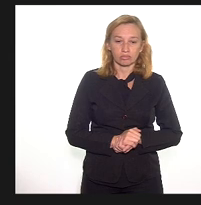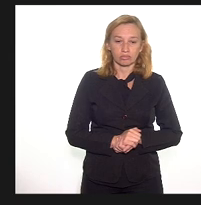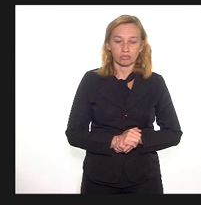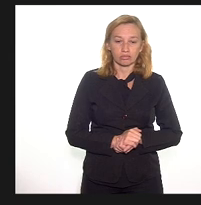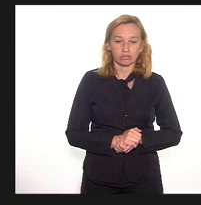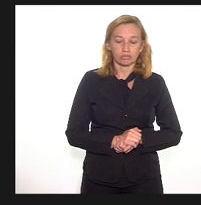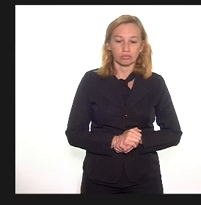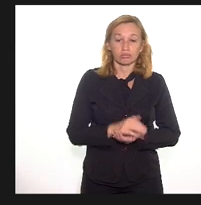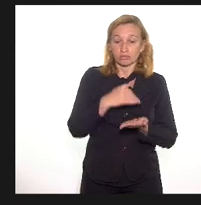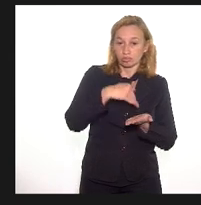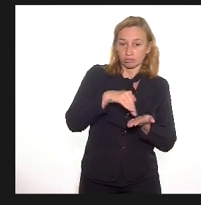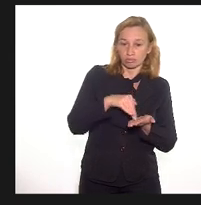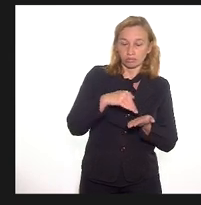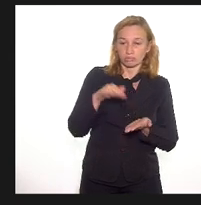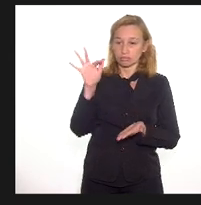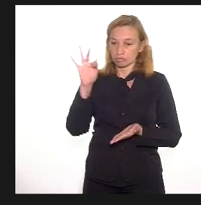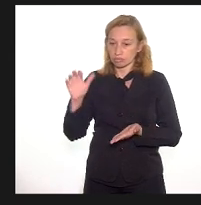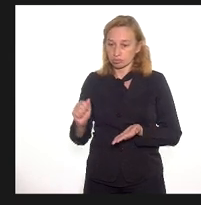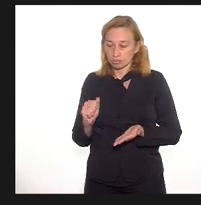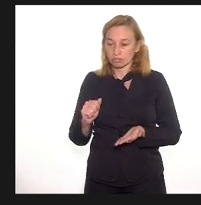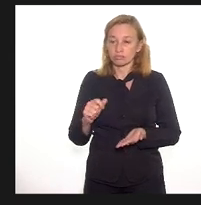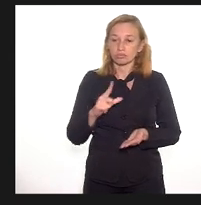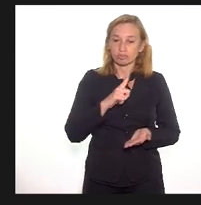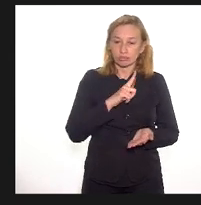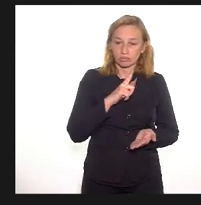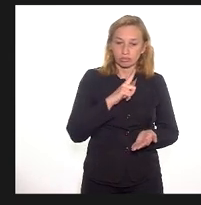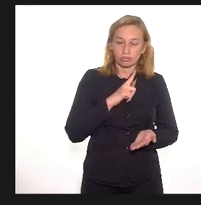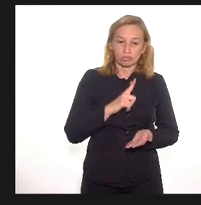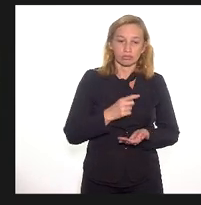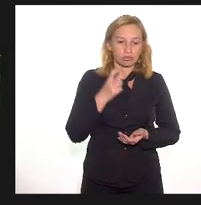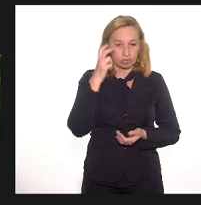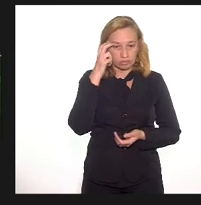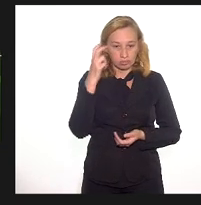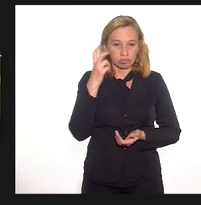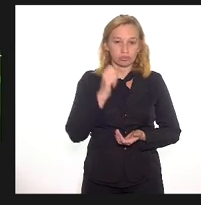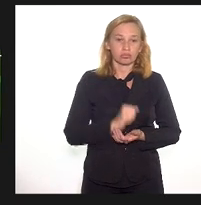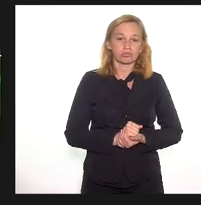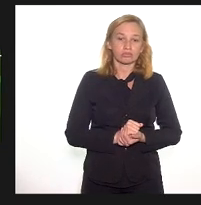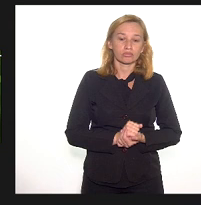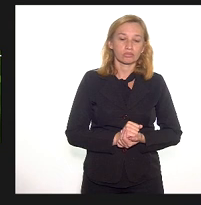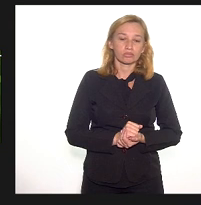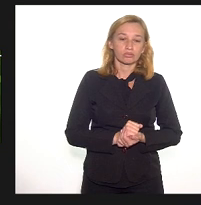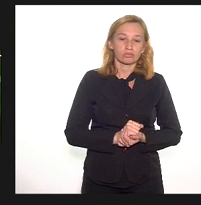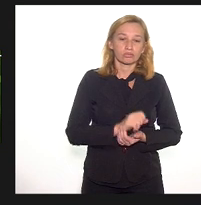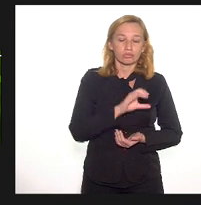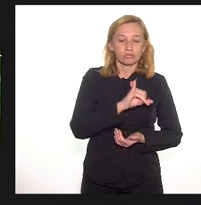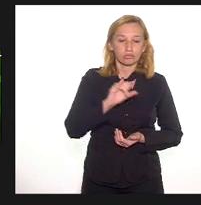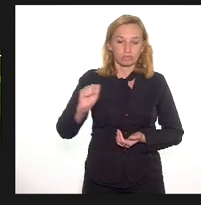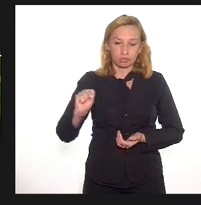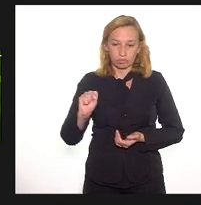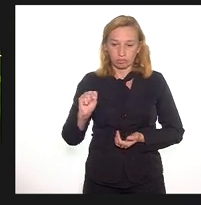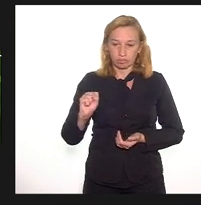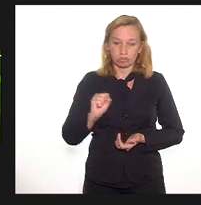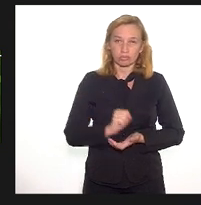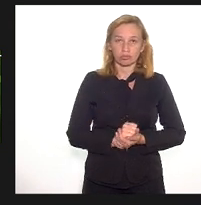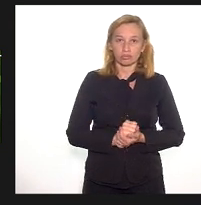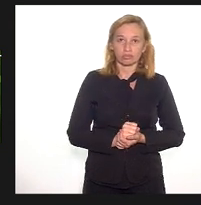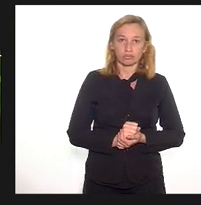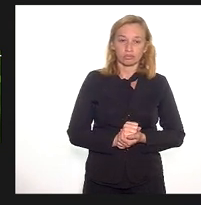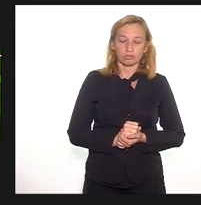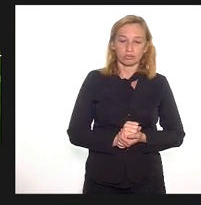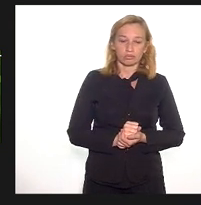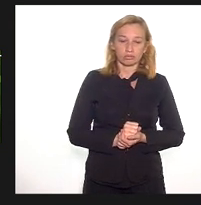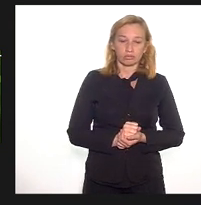A Secretaria de Fazenda, ela tem na sua expertise, né, o ICMS, né,